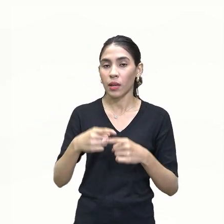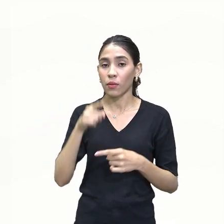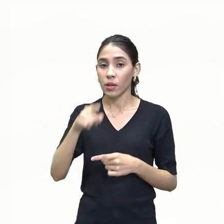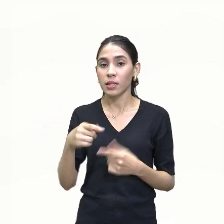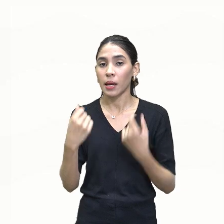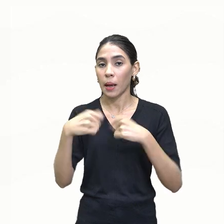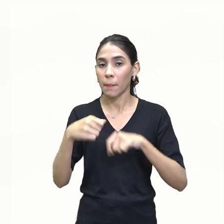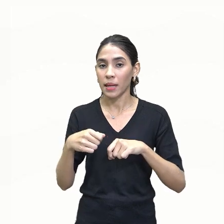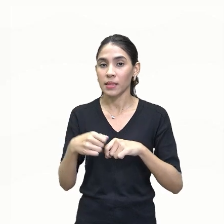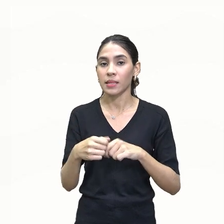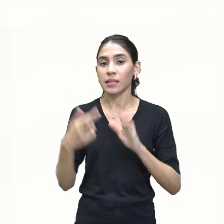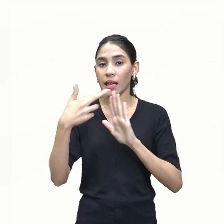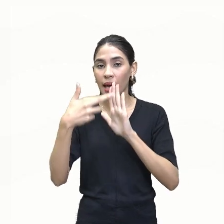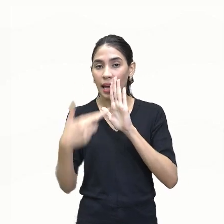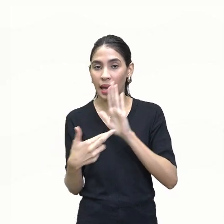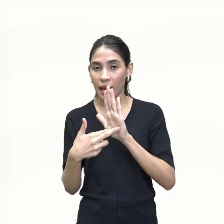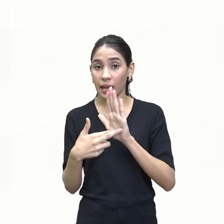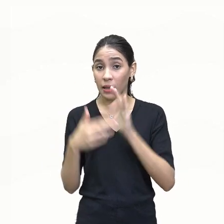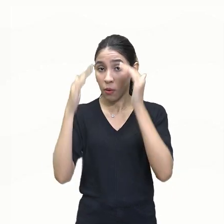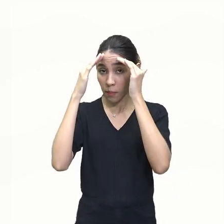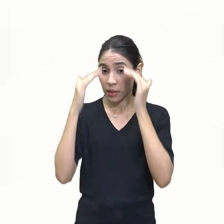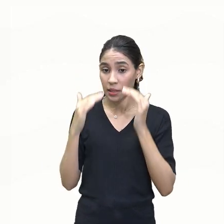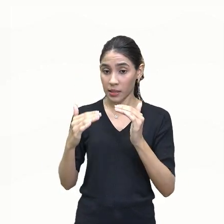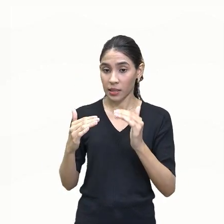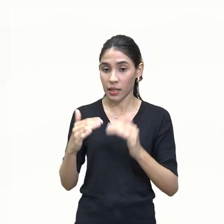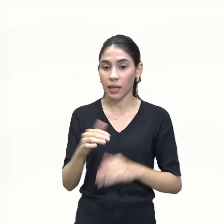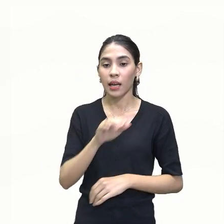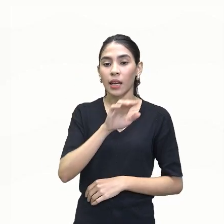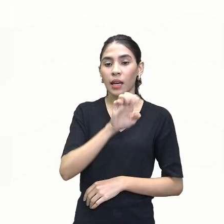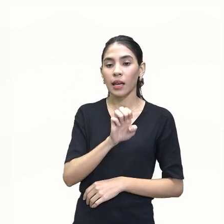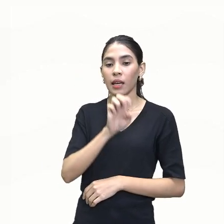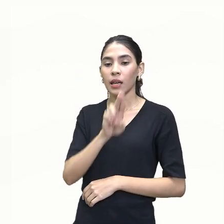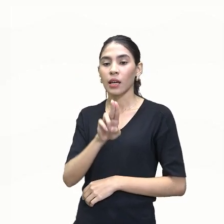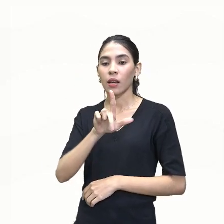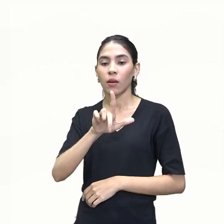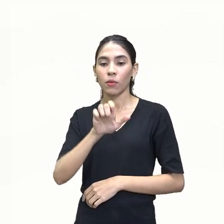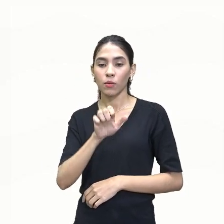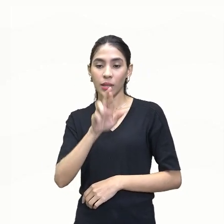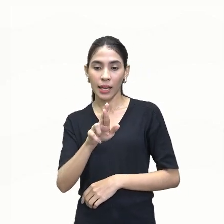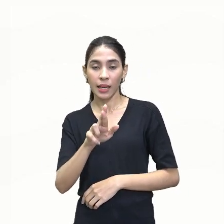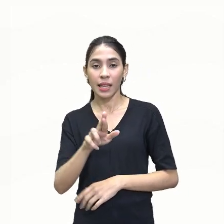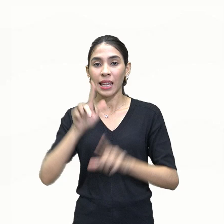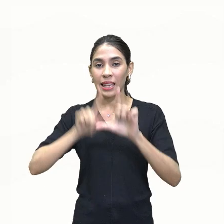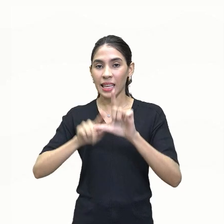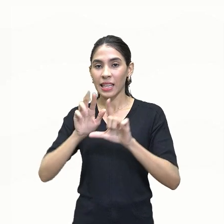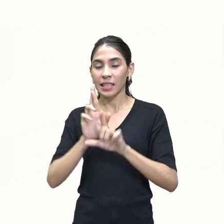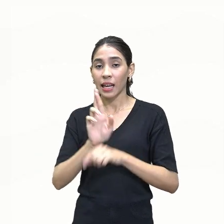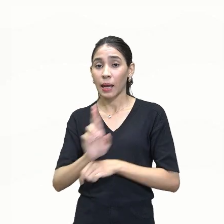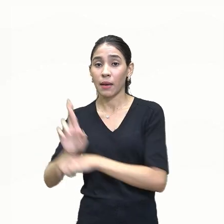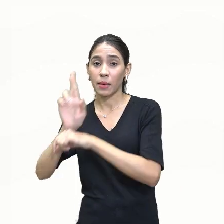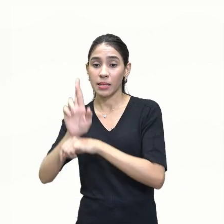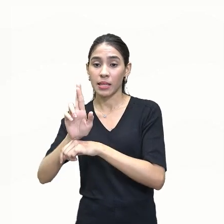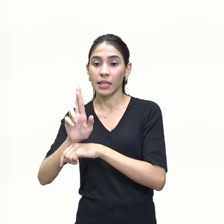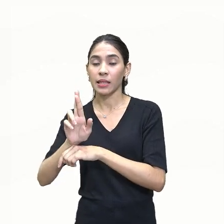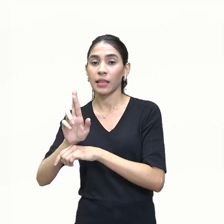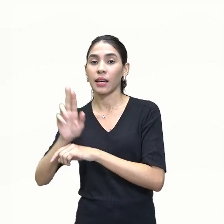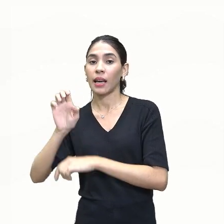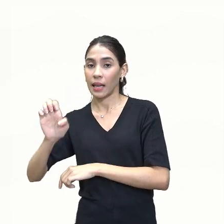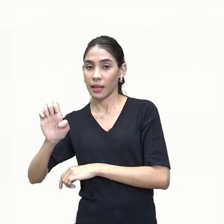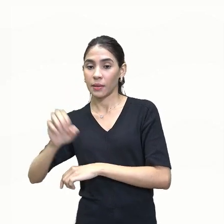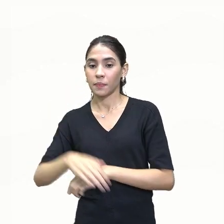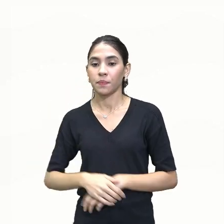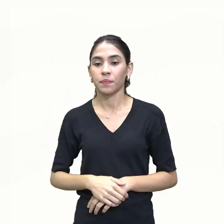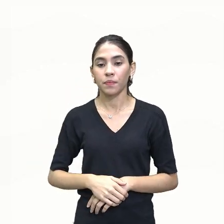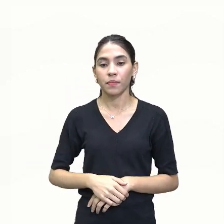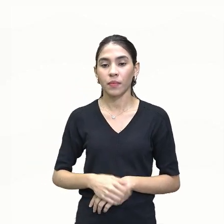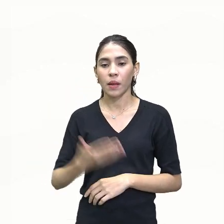nessa constante. E a constante de Euler, que é o Ezinho, ele vale aproximadamente 2,7.